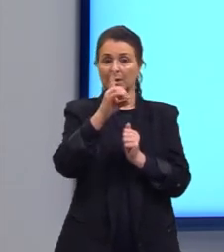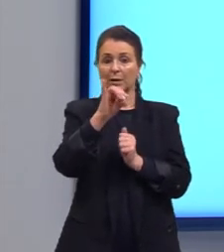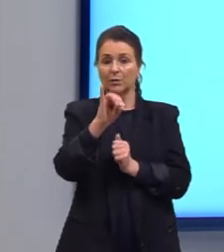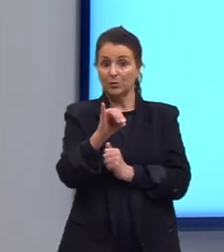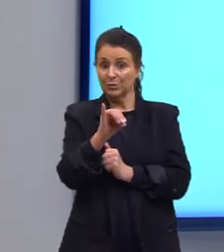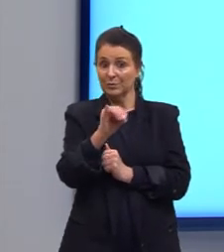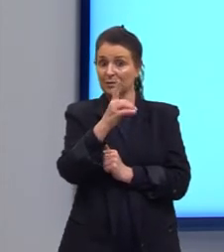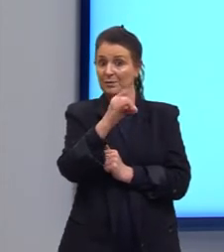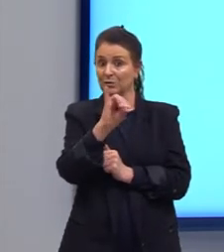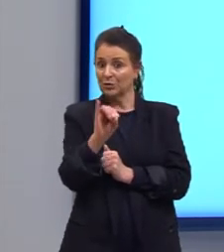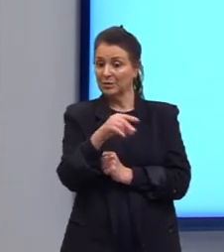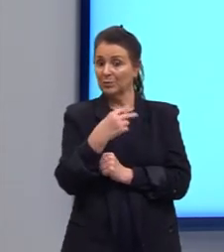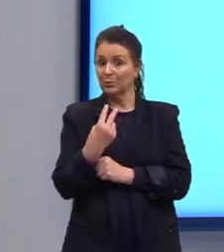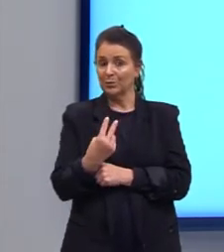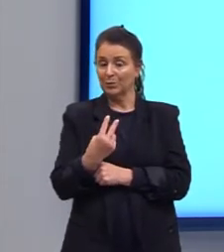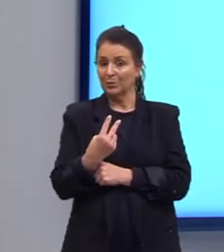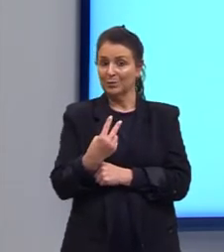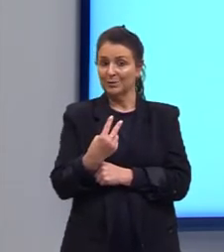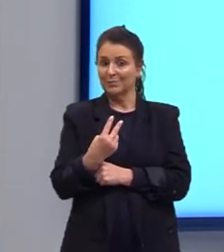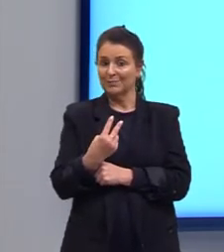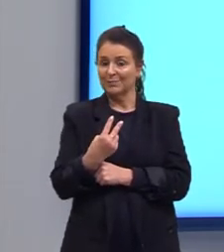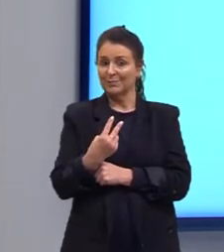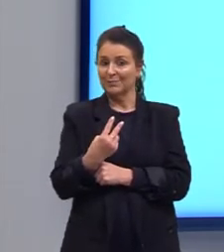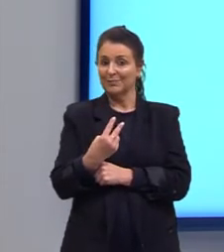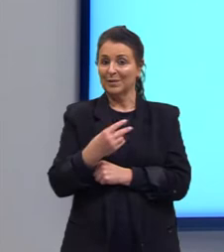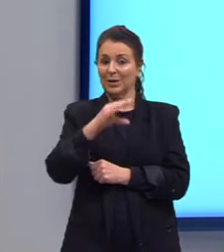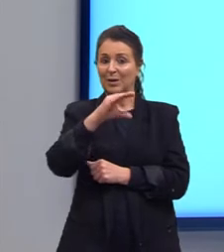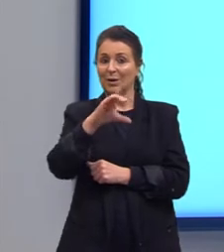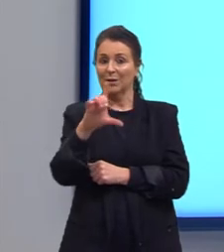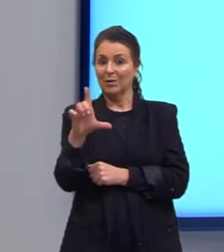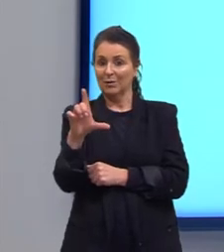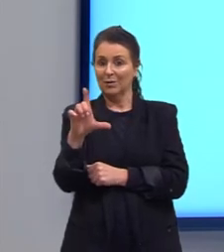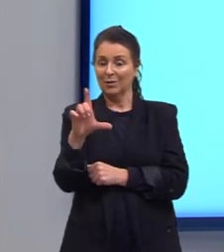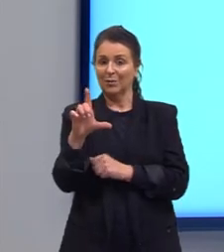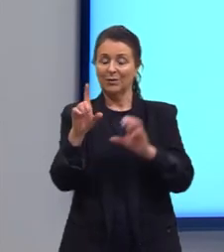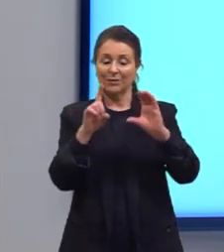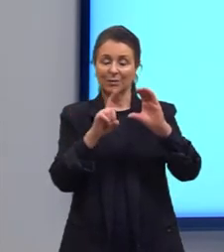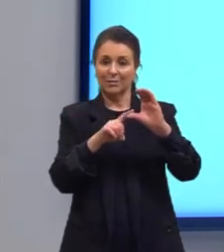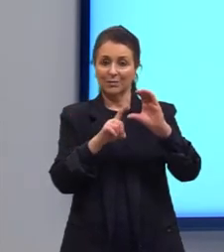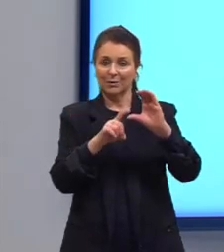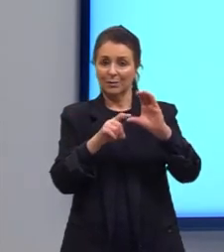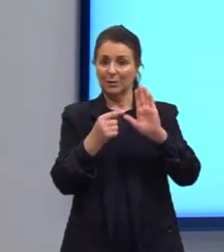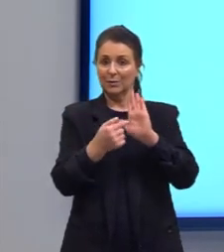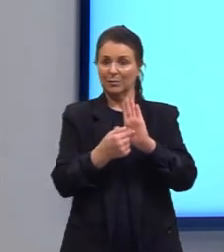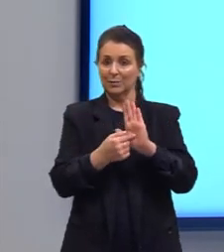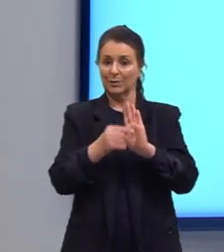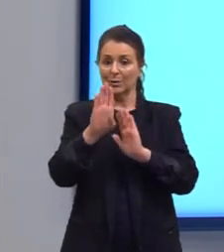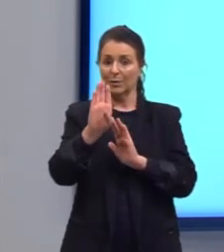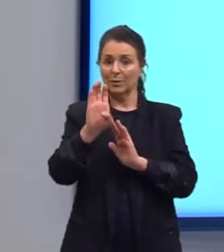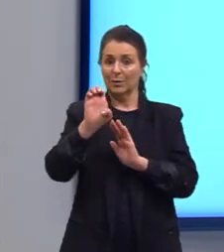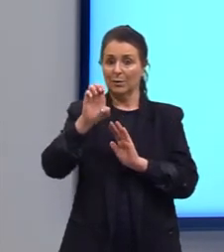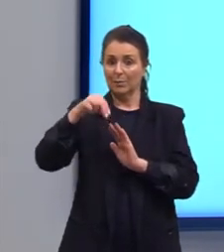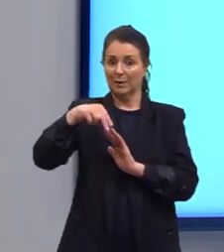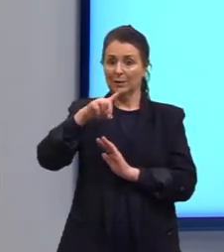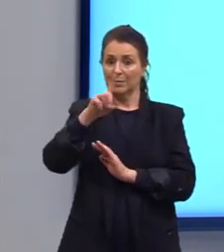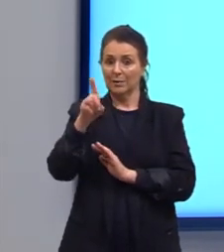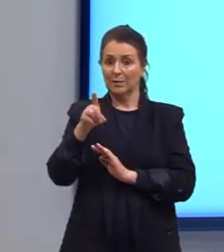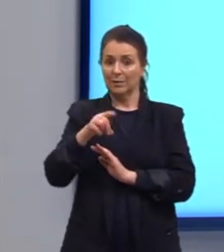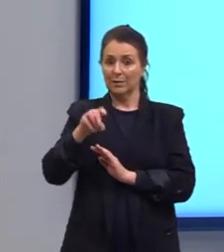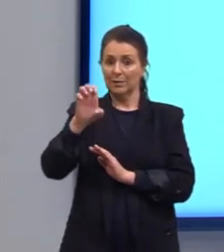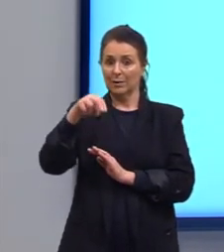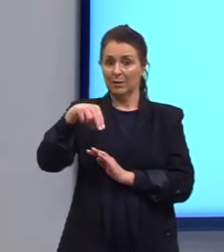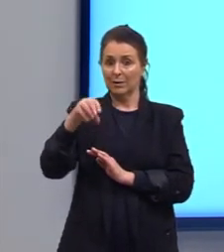sinalizando que eu tenho dois átomos de cloro nessa cadeia carbônica e benzeno aí que é meu anel